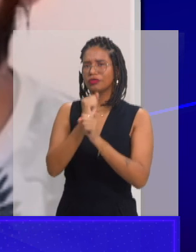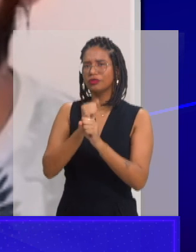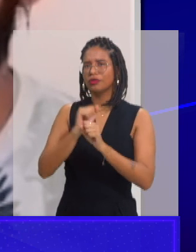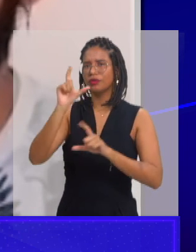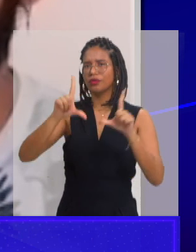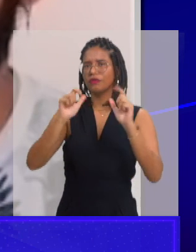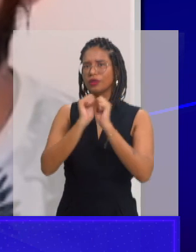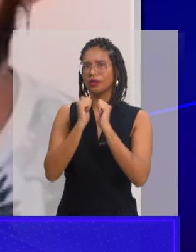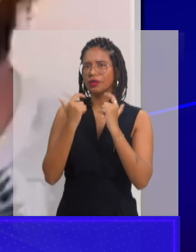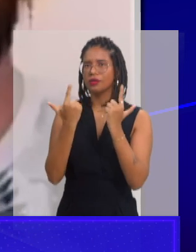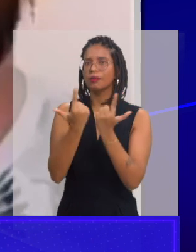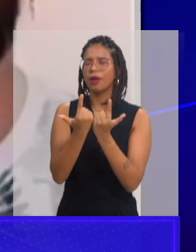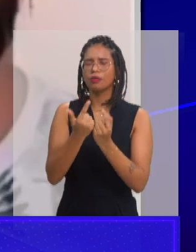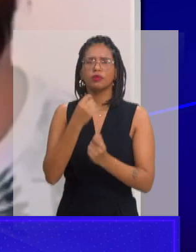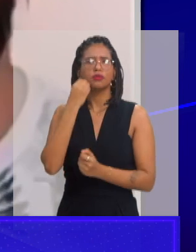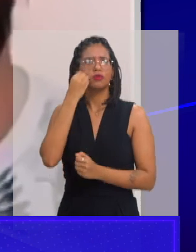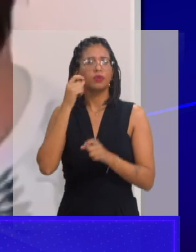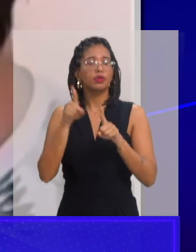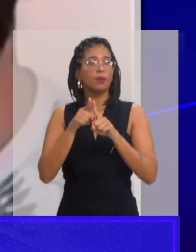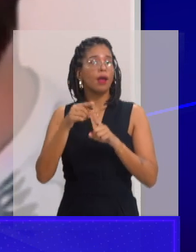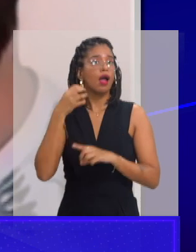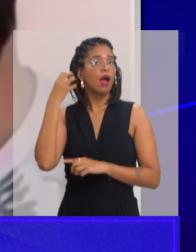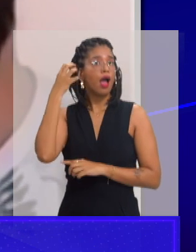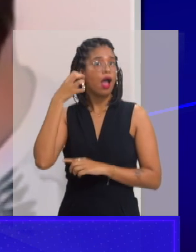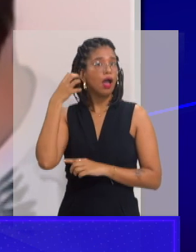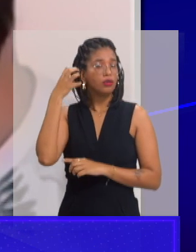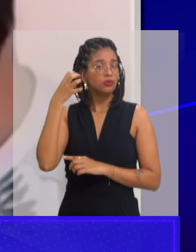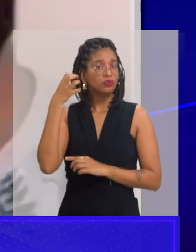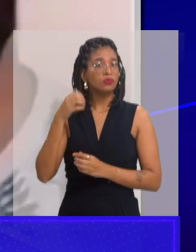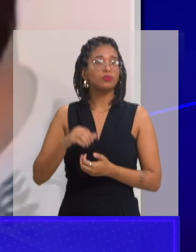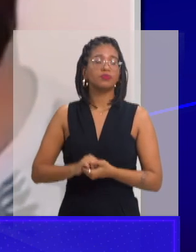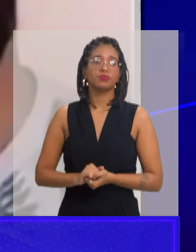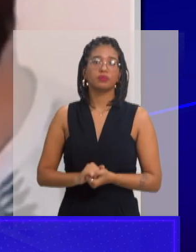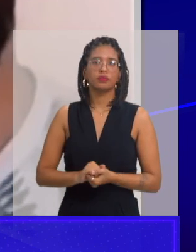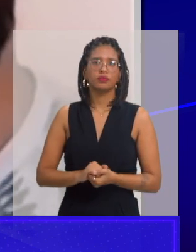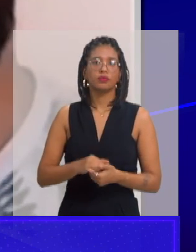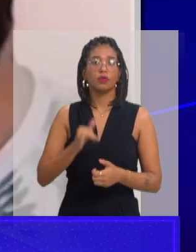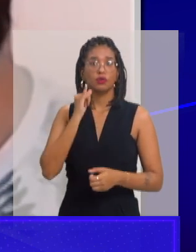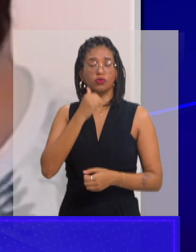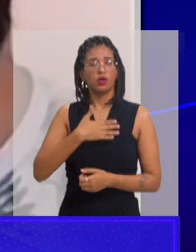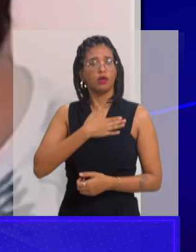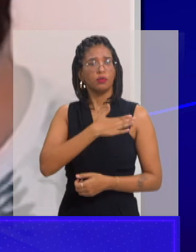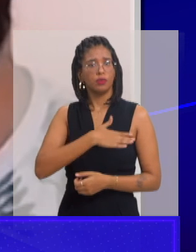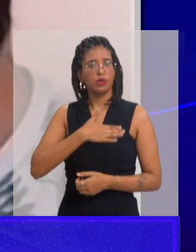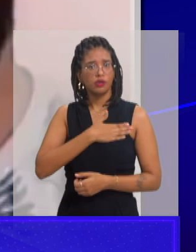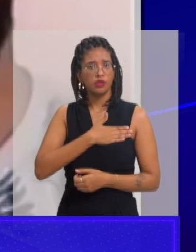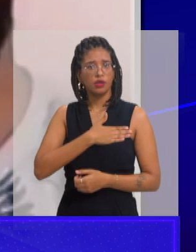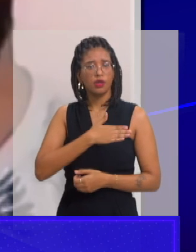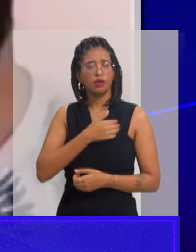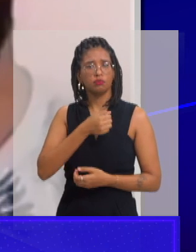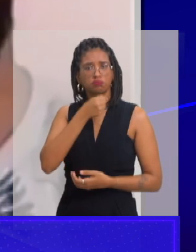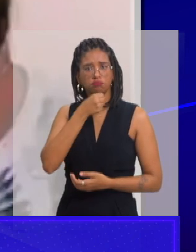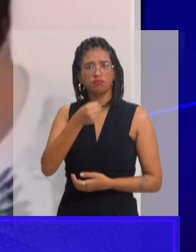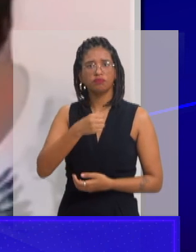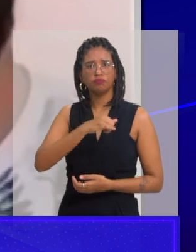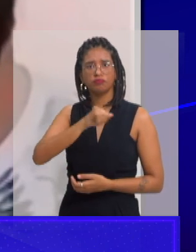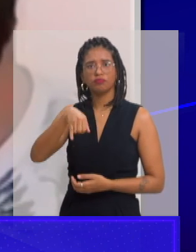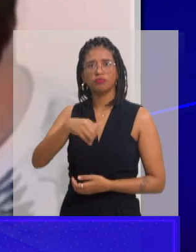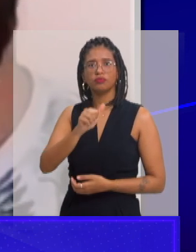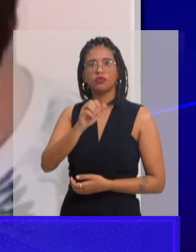TV Assembleia. Claro que tenho uma experiência em rádio. E quando eu digo que é um prazer entrevistar alguém como o Jair, é alguém que